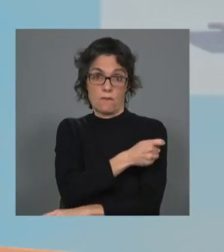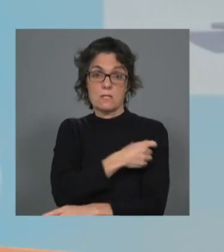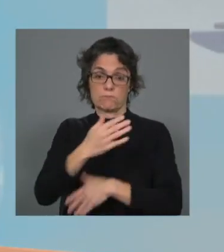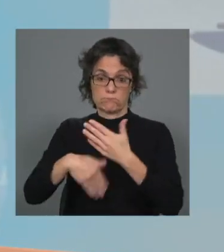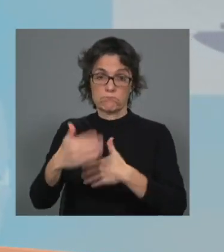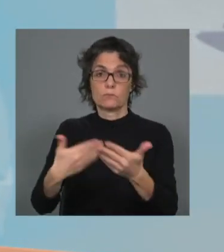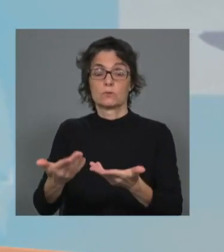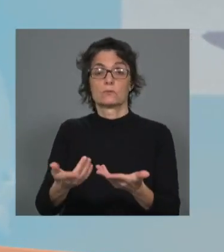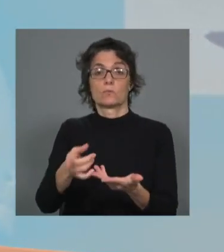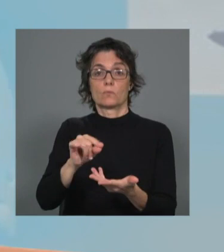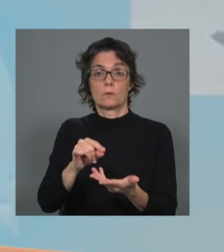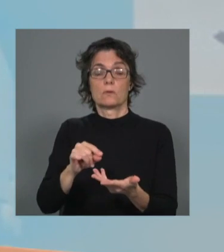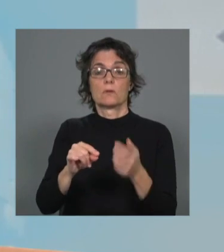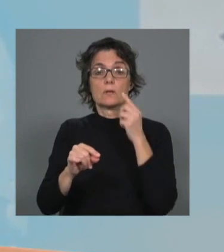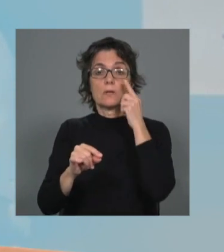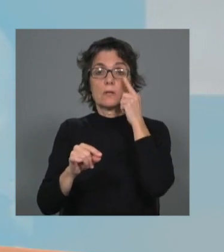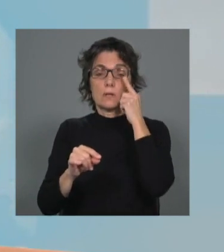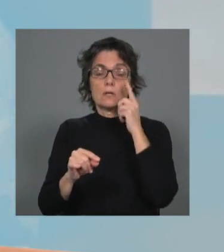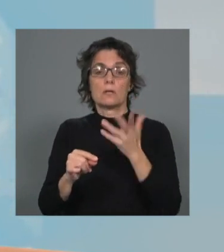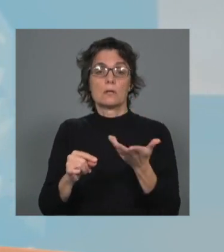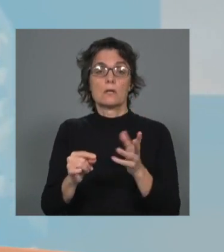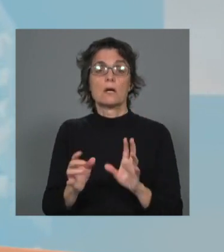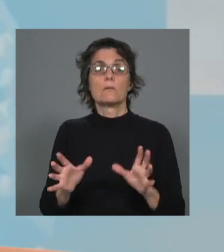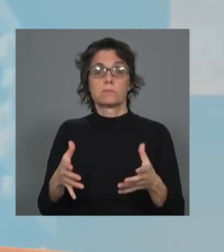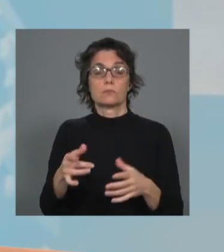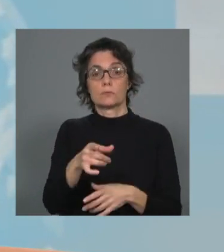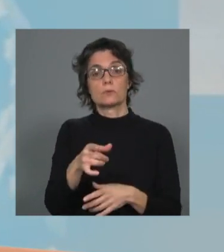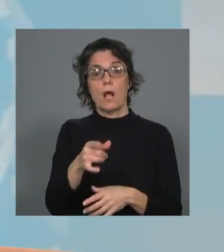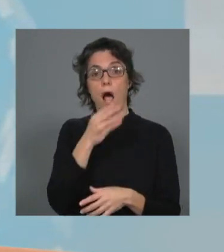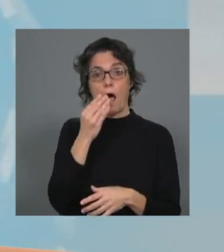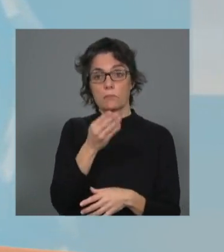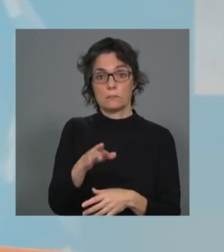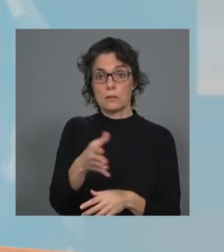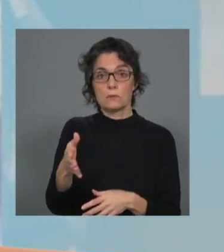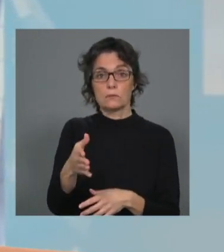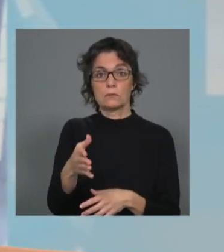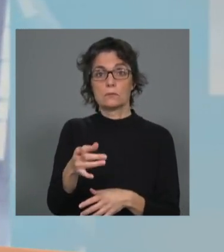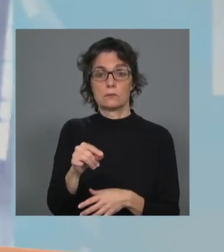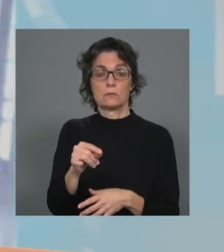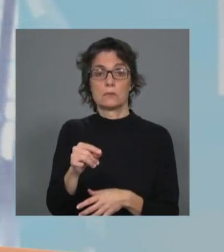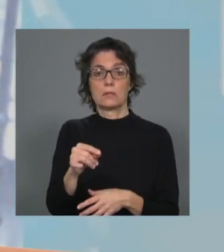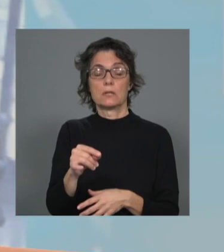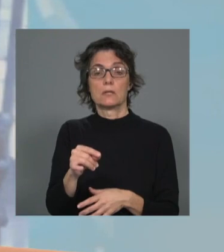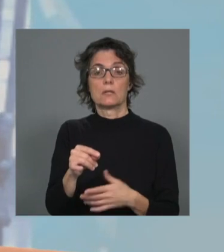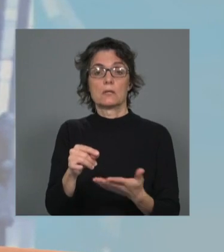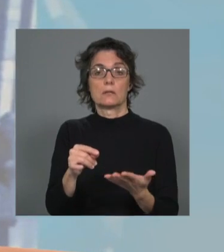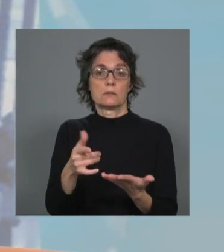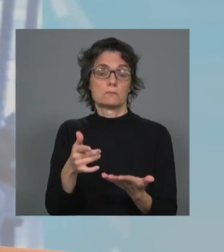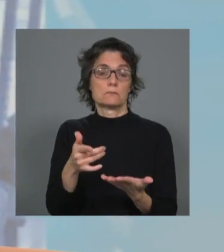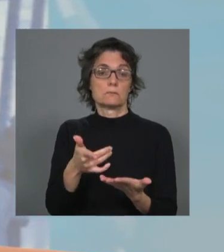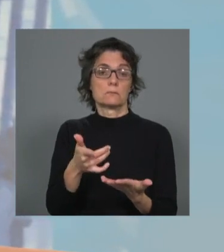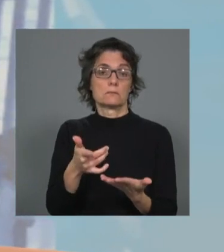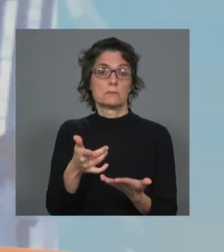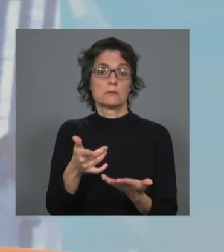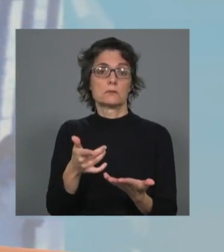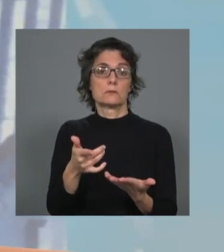entre a comunidade discente, entre os alunos, embora sempre de acordo com aquilo que é a intenção